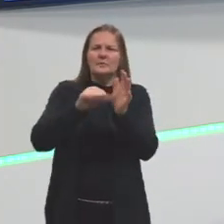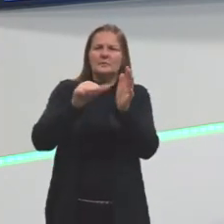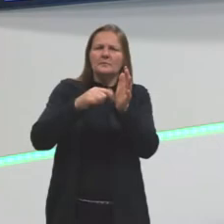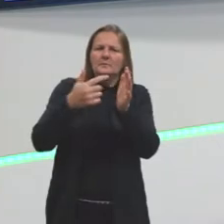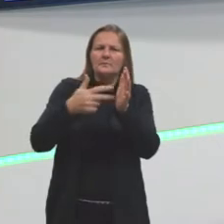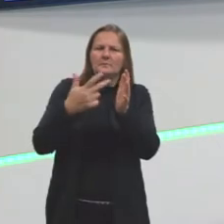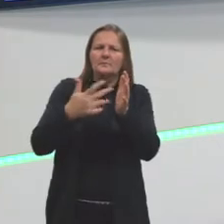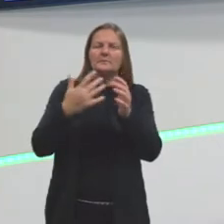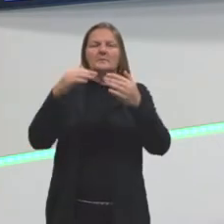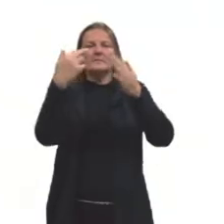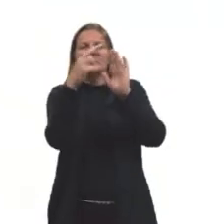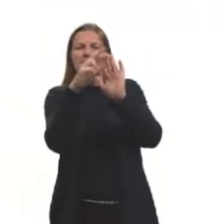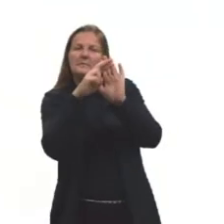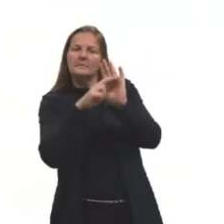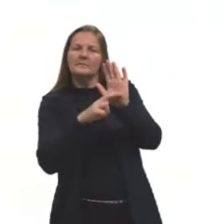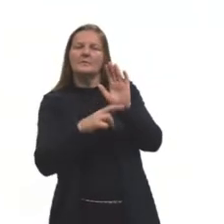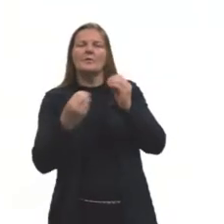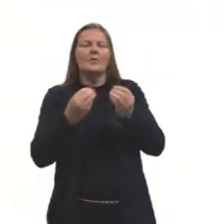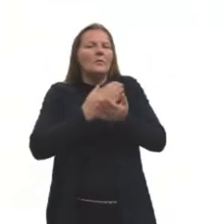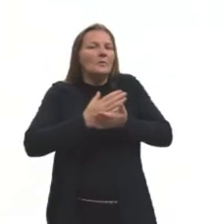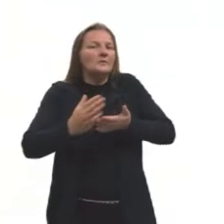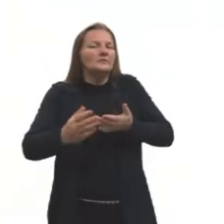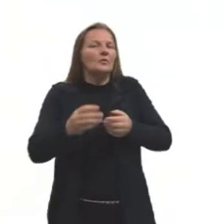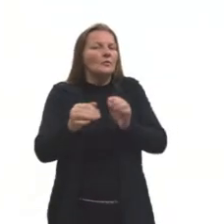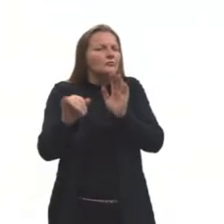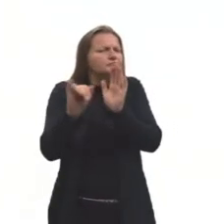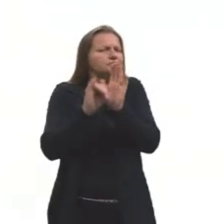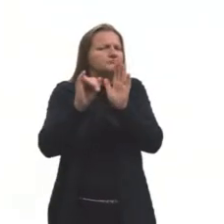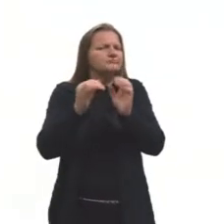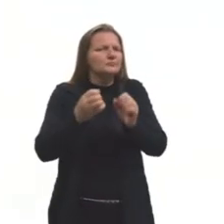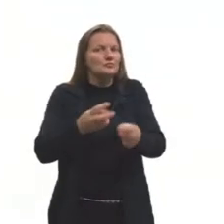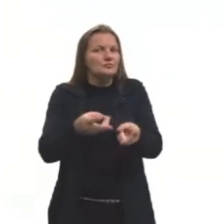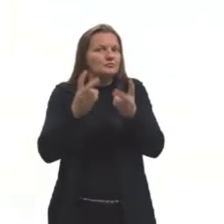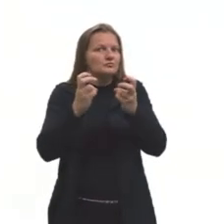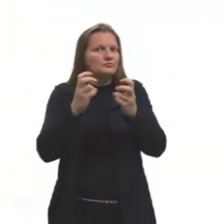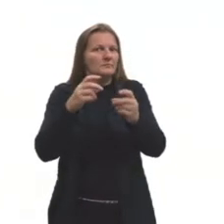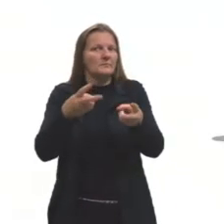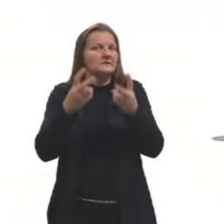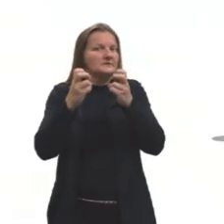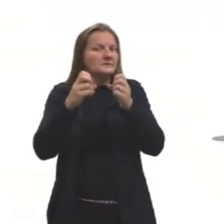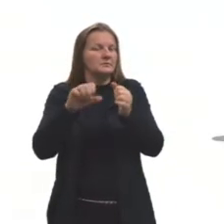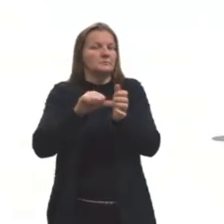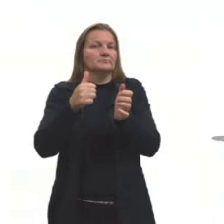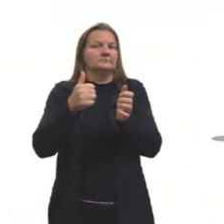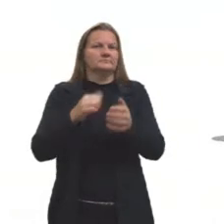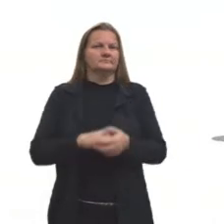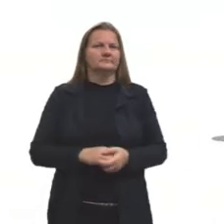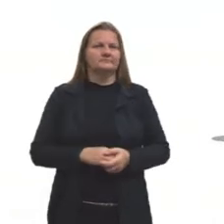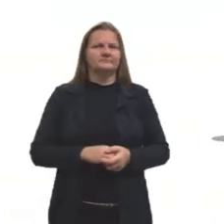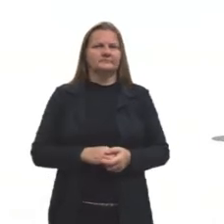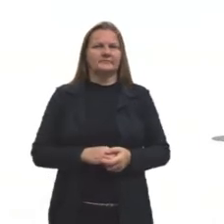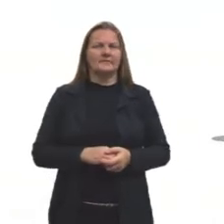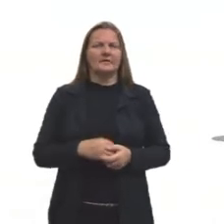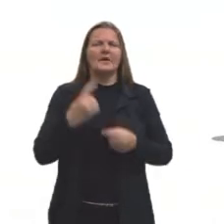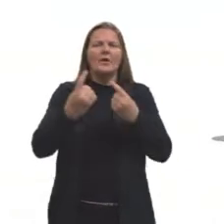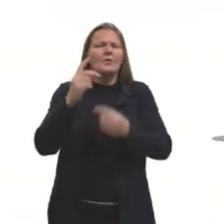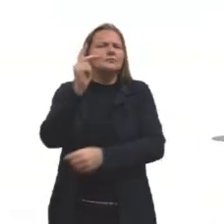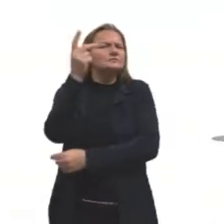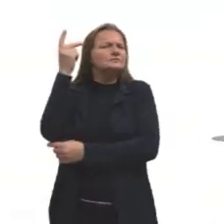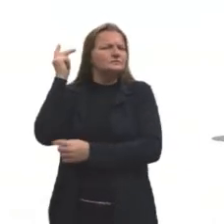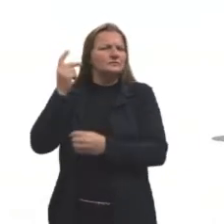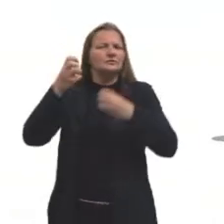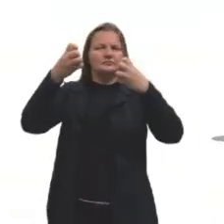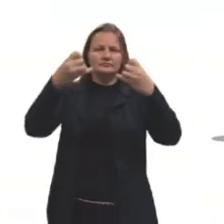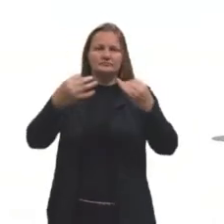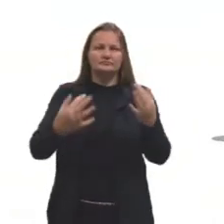da eletricidade como que ela surgiu como que ela foi identificada tá bom então alguns aspectos históricos